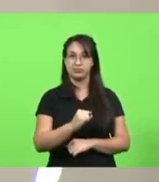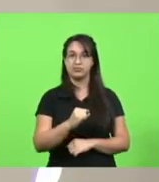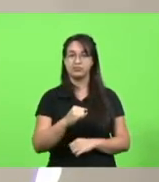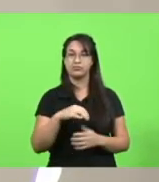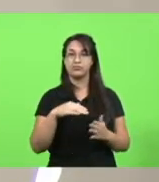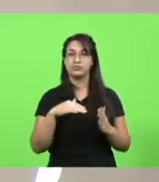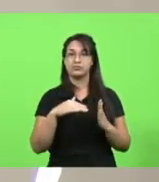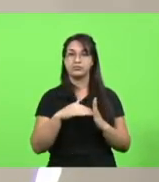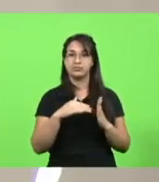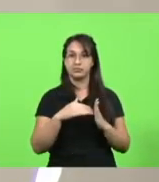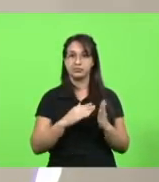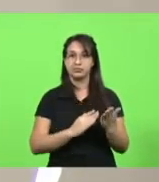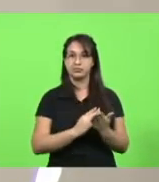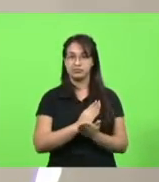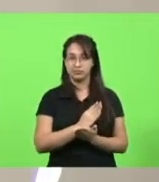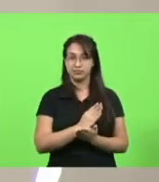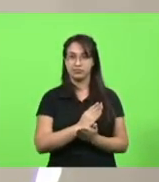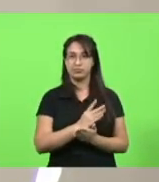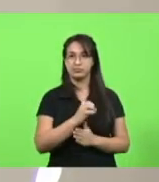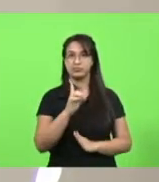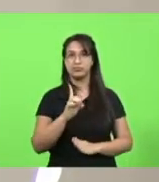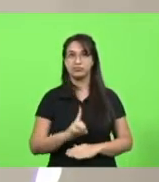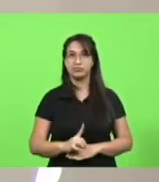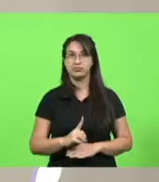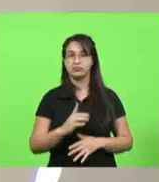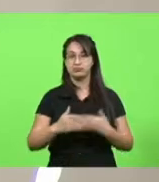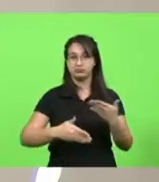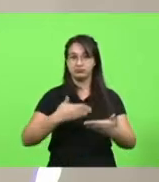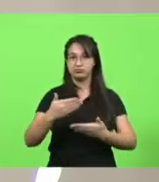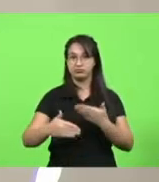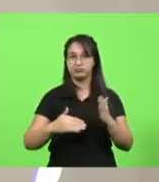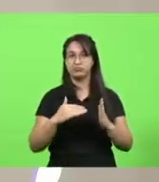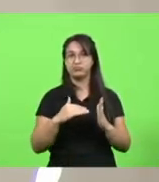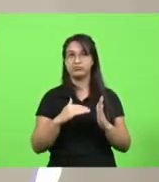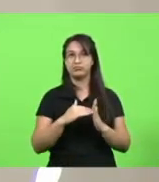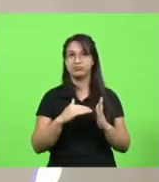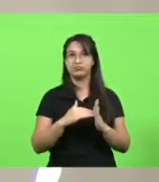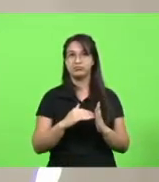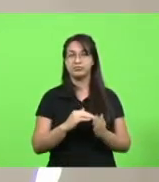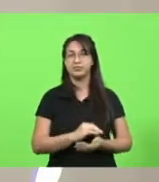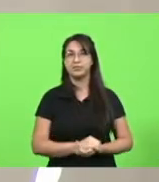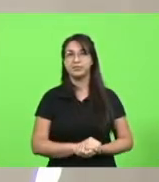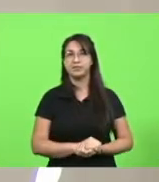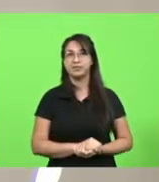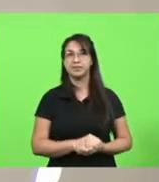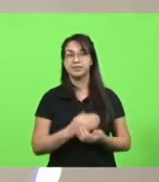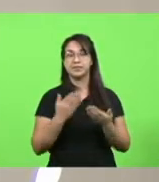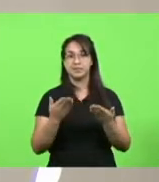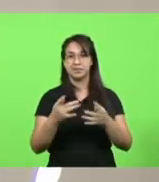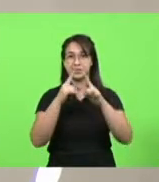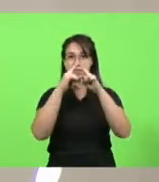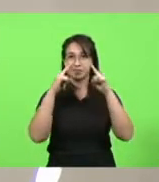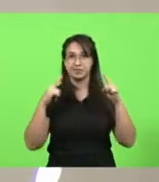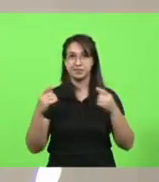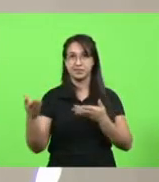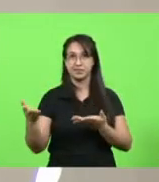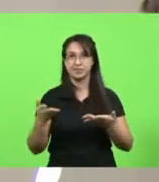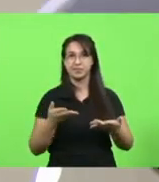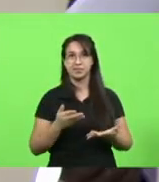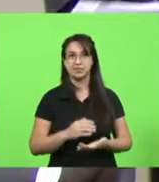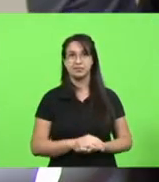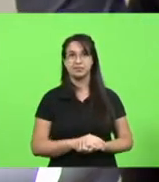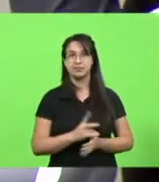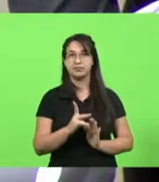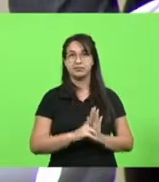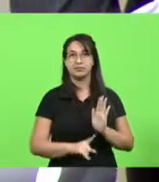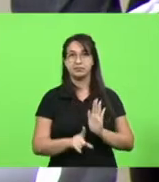de lei 823/2021, que tramita na Câmara dos Deputados, em discussão. Senhor presidente. Com a palavra, deputado Neudi Sareta. Senhor presidente, o projeto de